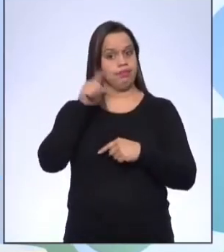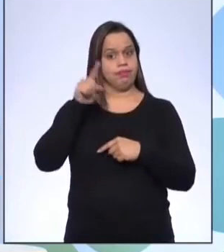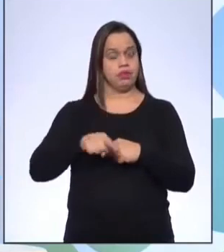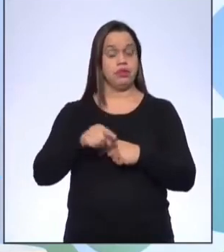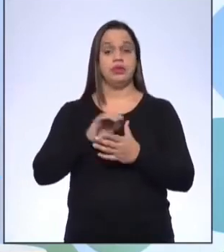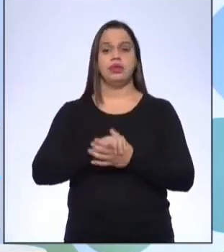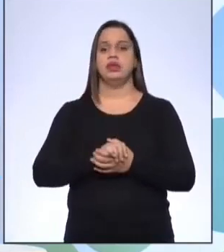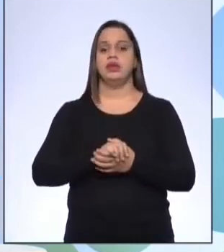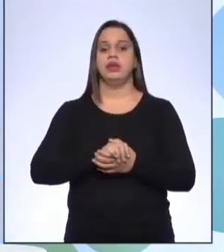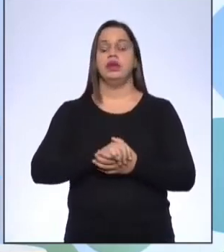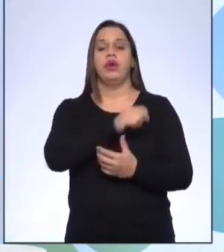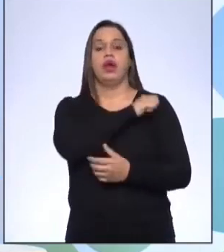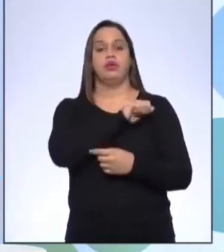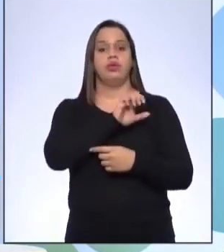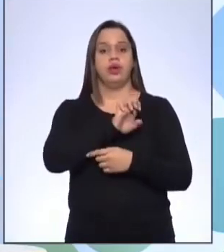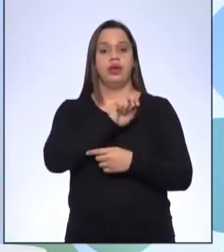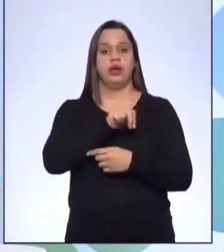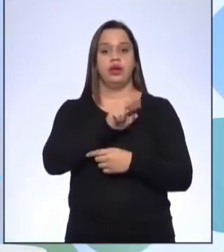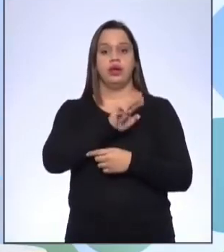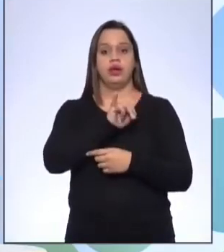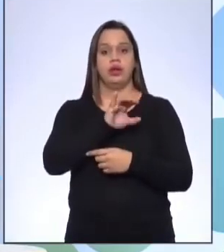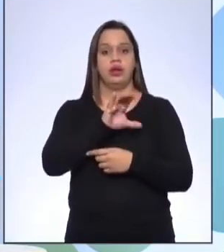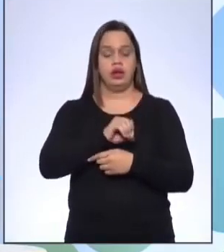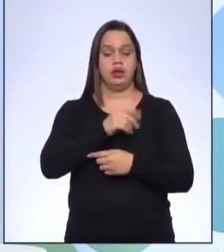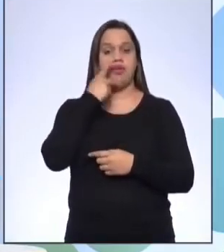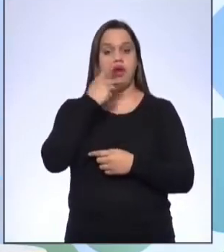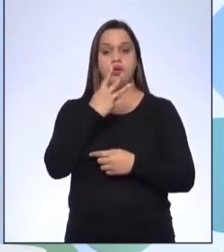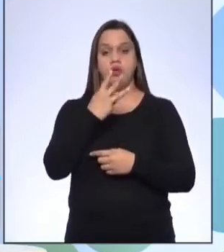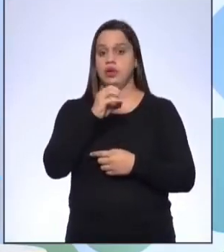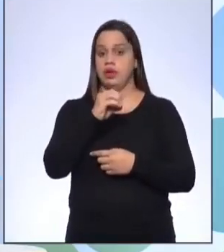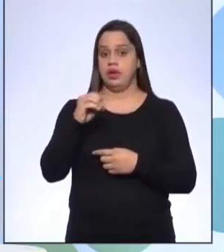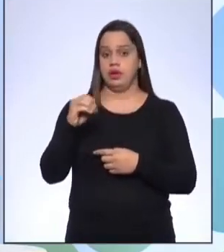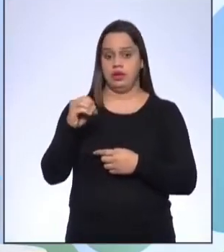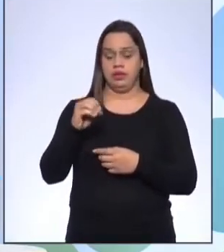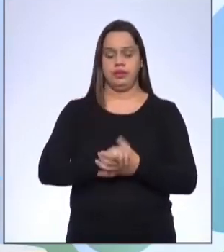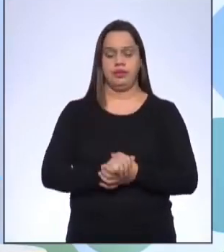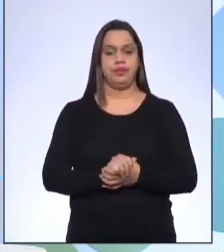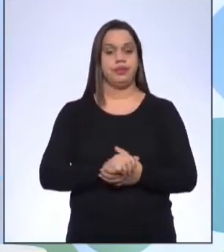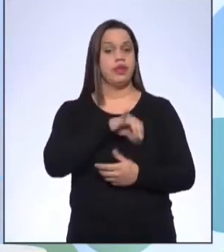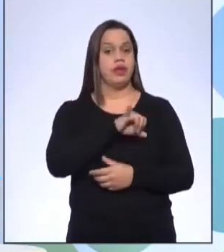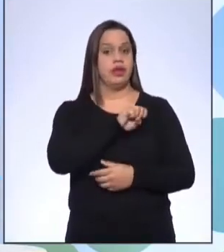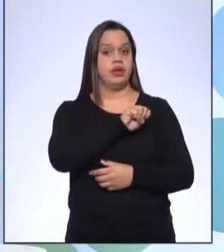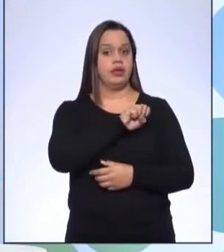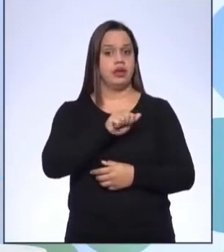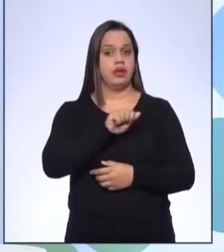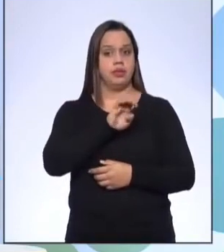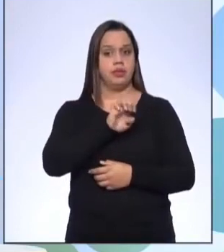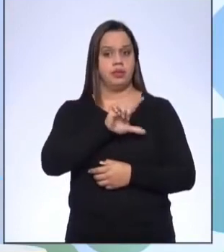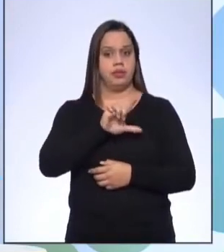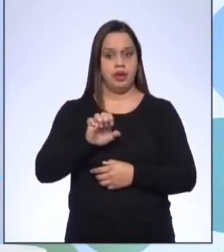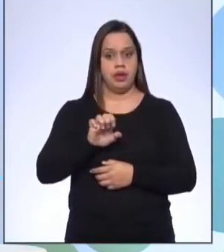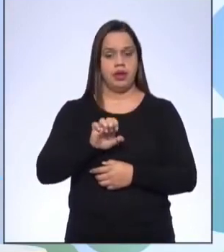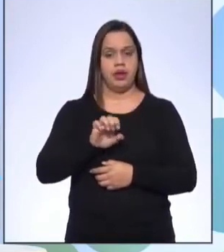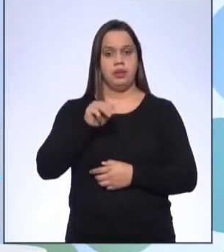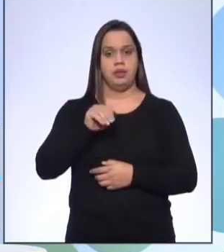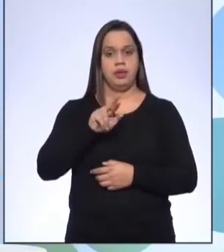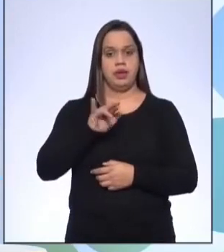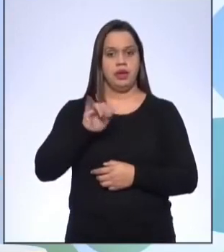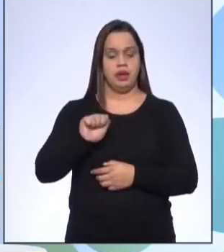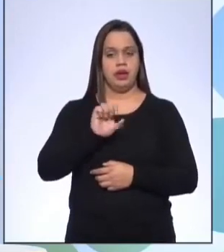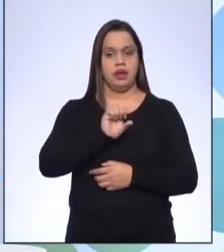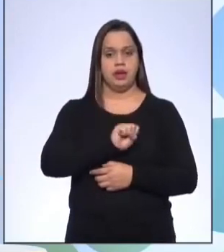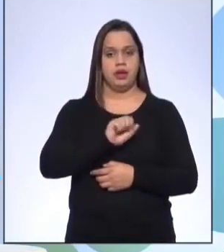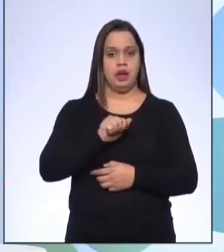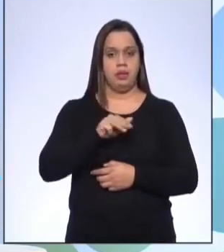O Henrico disse 300. A Isabelle, Miriam, Samuel e